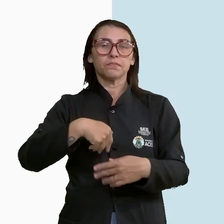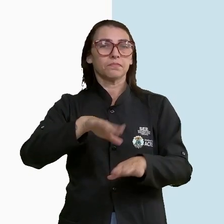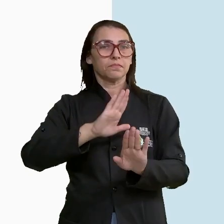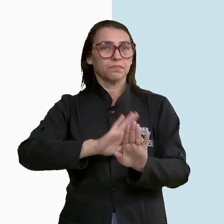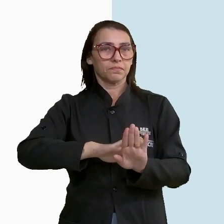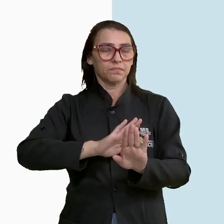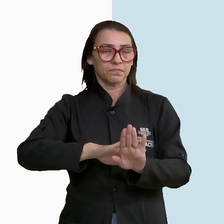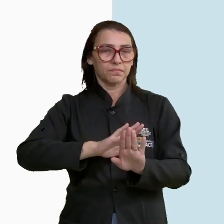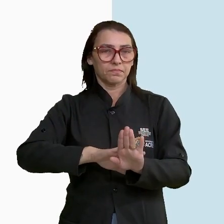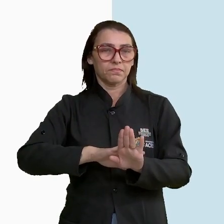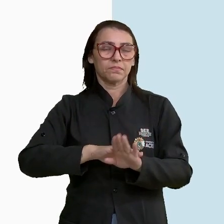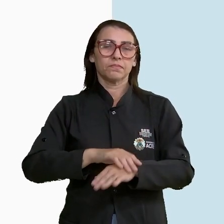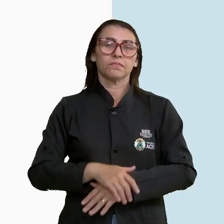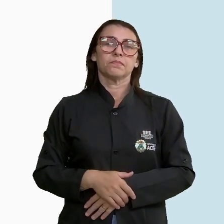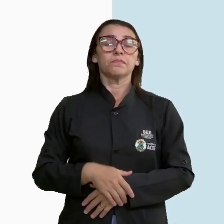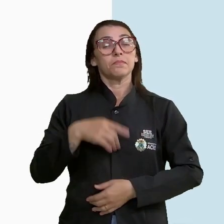ideologias